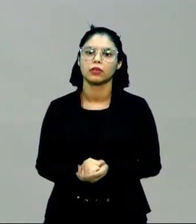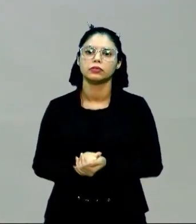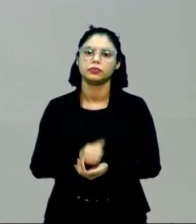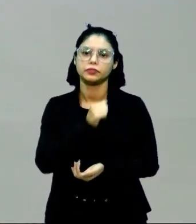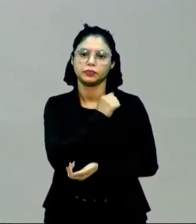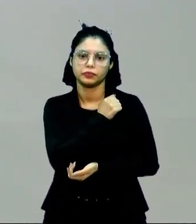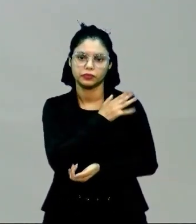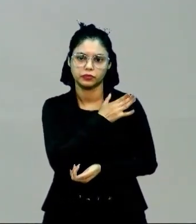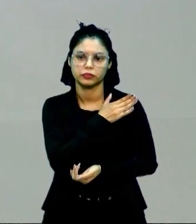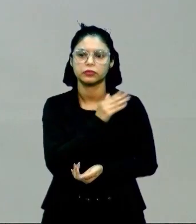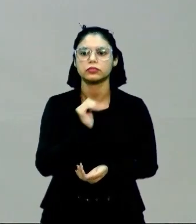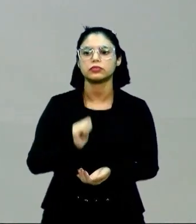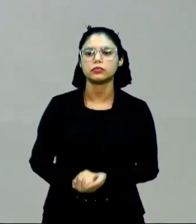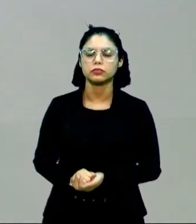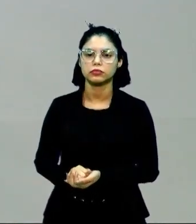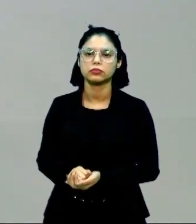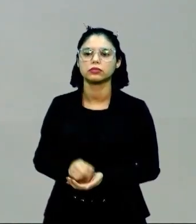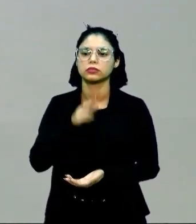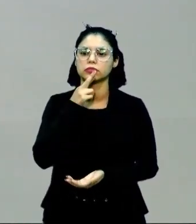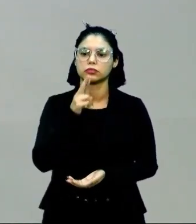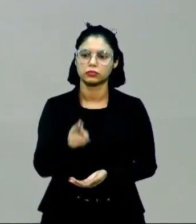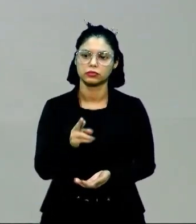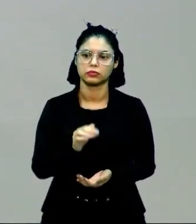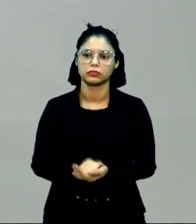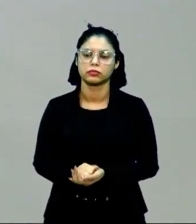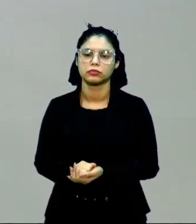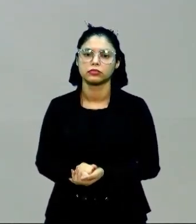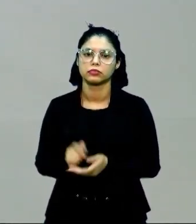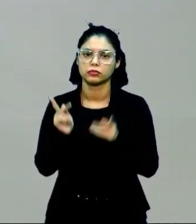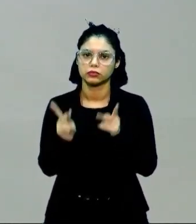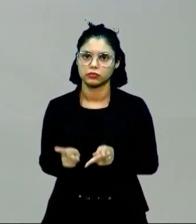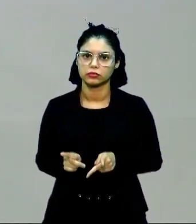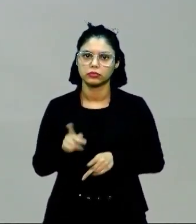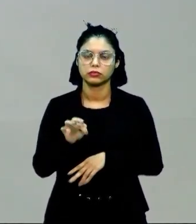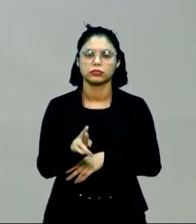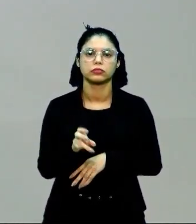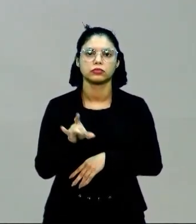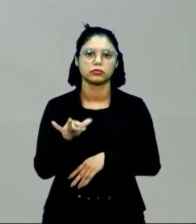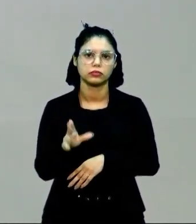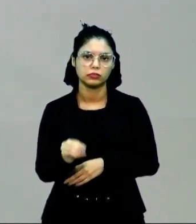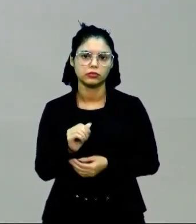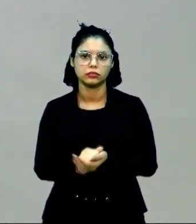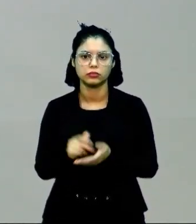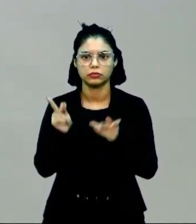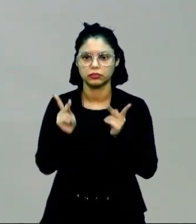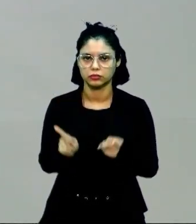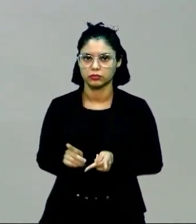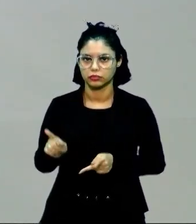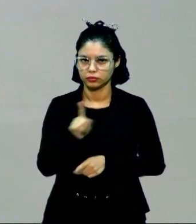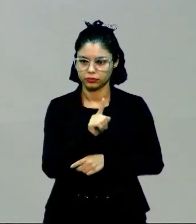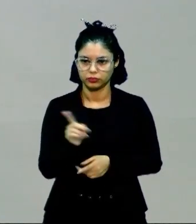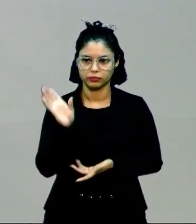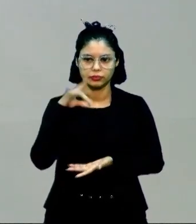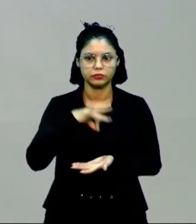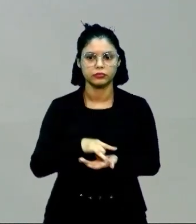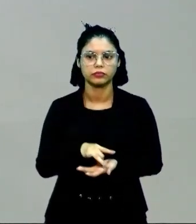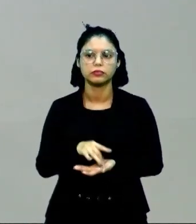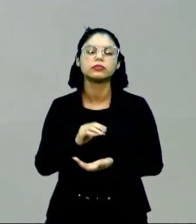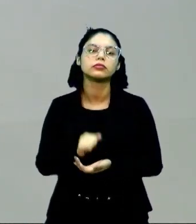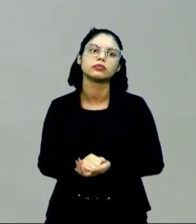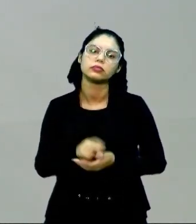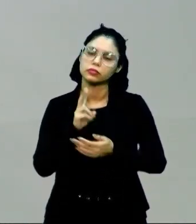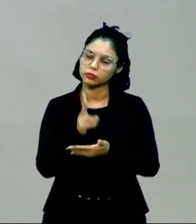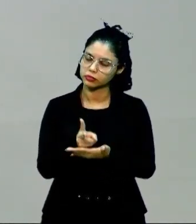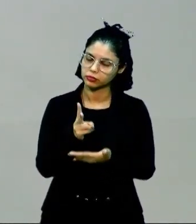o preconceito, resultado de uma postura etnocêntrica, de uma postura não relativista,